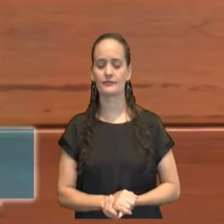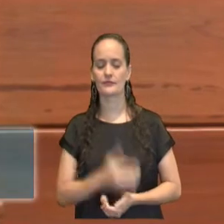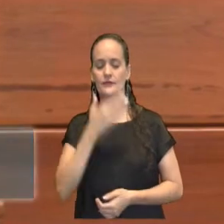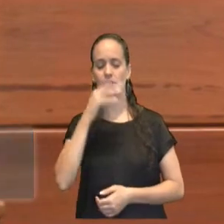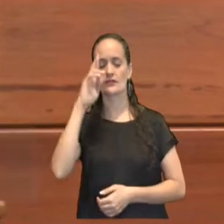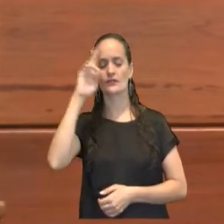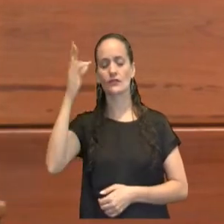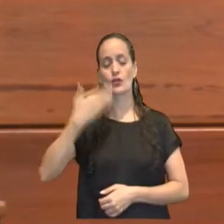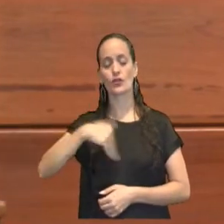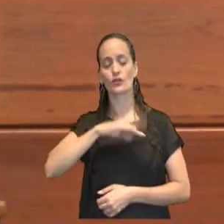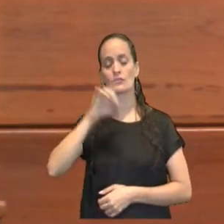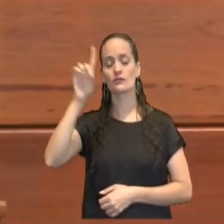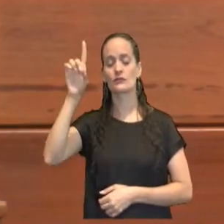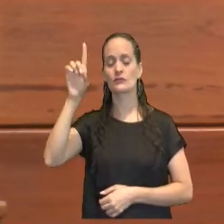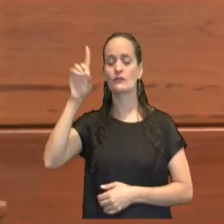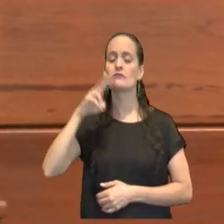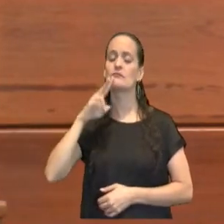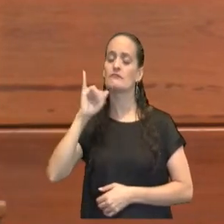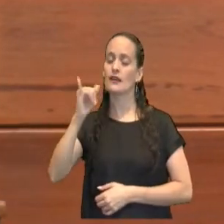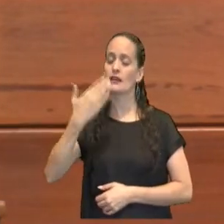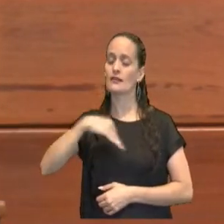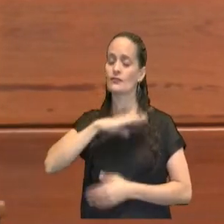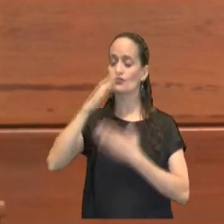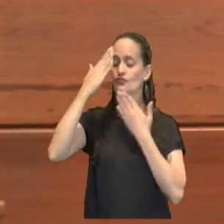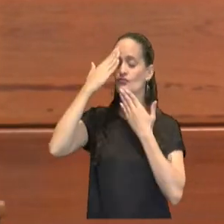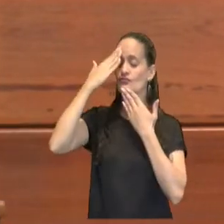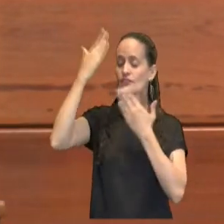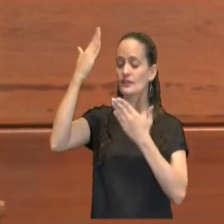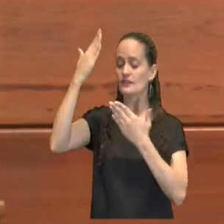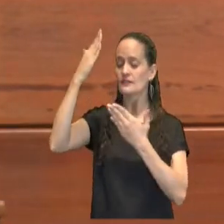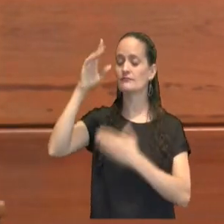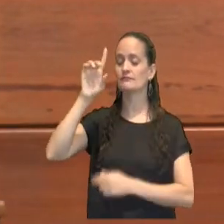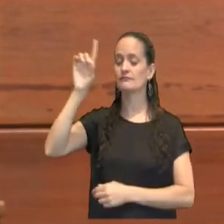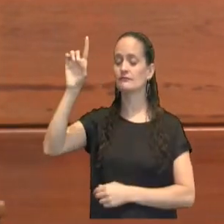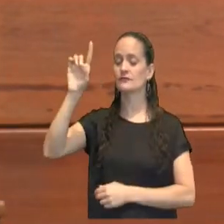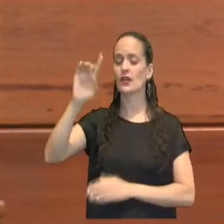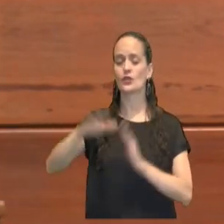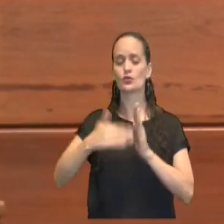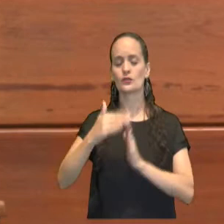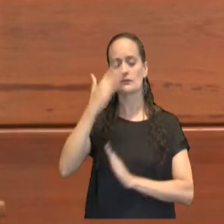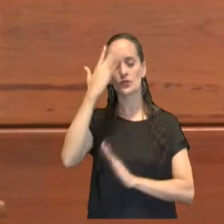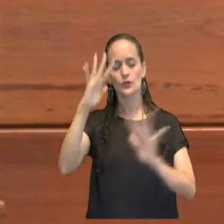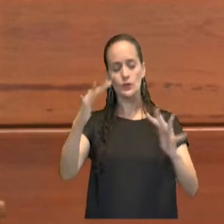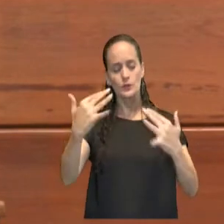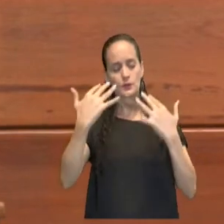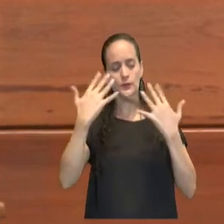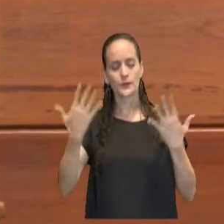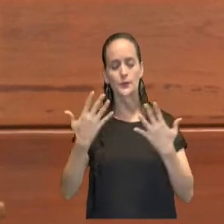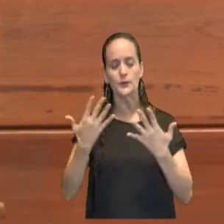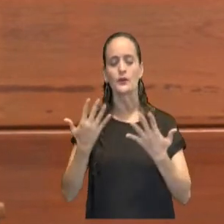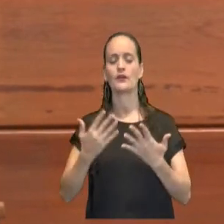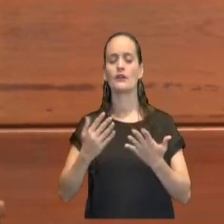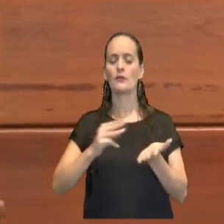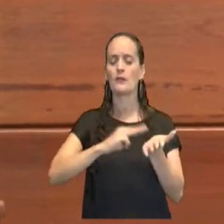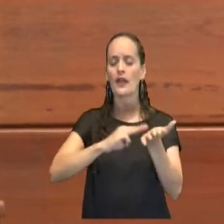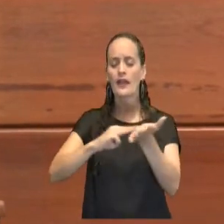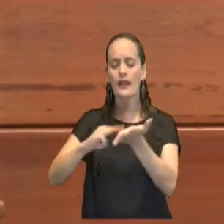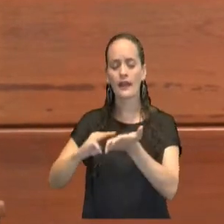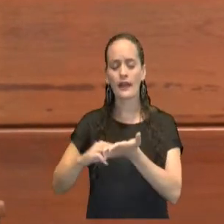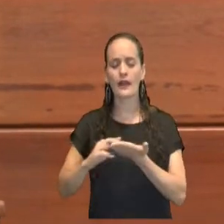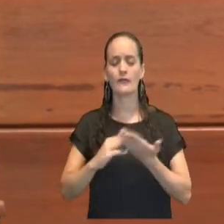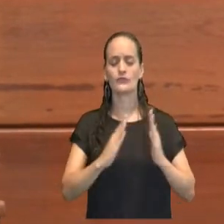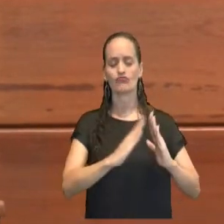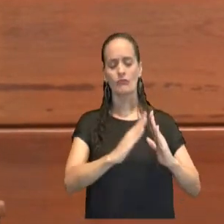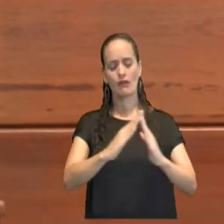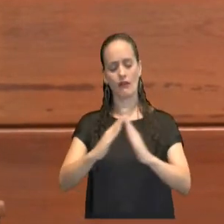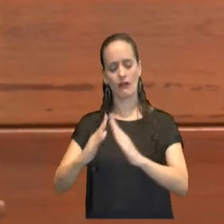Senhor nosso Deus, nosso Pai, te agradecemos, Senhor, pela vida de cada um, Senhor, que está nos assistindo, também, Senhor, todos aqueles nossos membros, Senhor, estão em